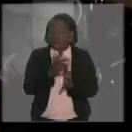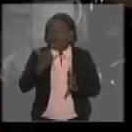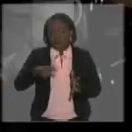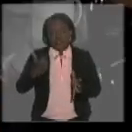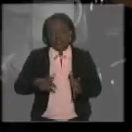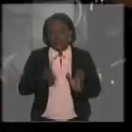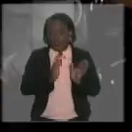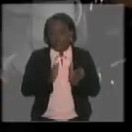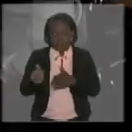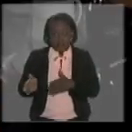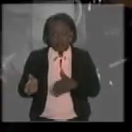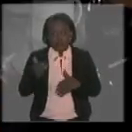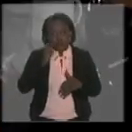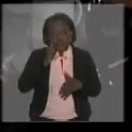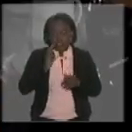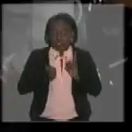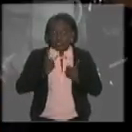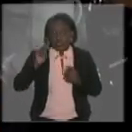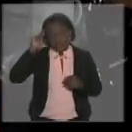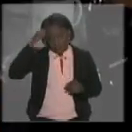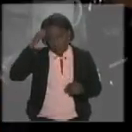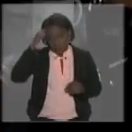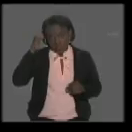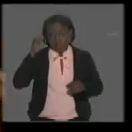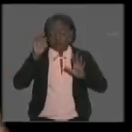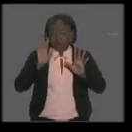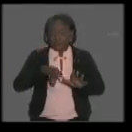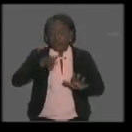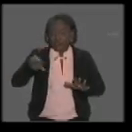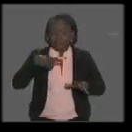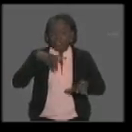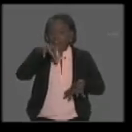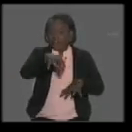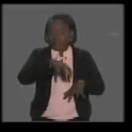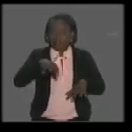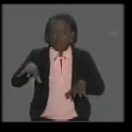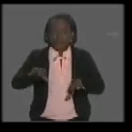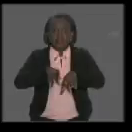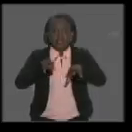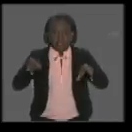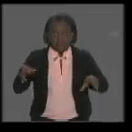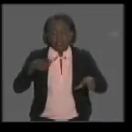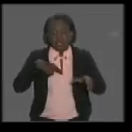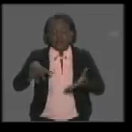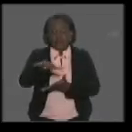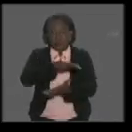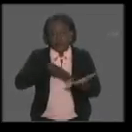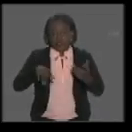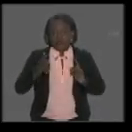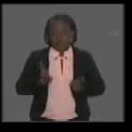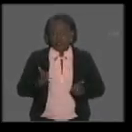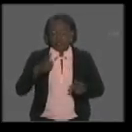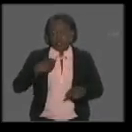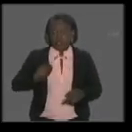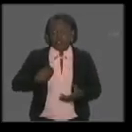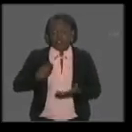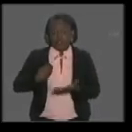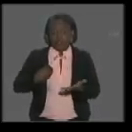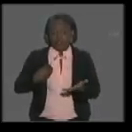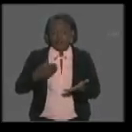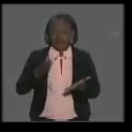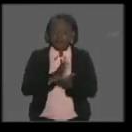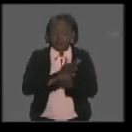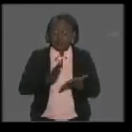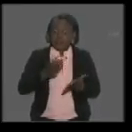organizado movimento de, por exemplo, mulheres transnegras, mas nós estamos em vários espaços, nós estamos em movimento, né? Resistindo, mesmo que